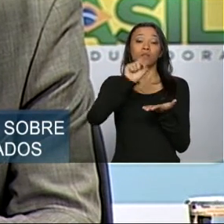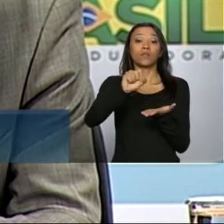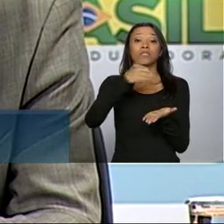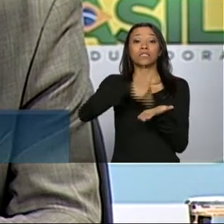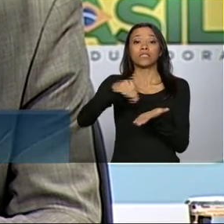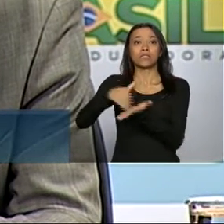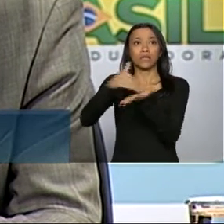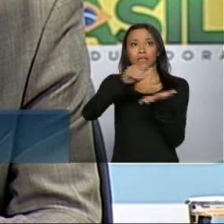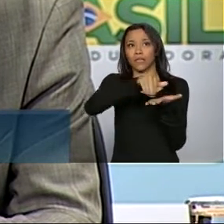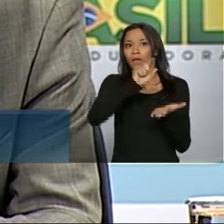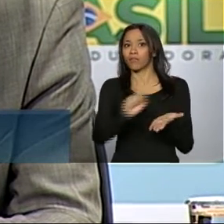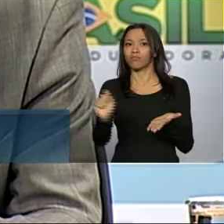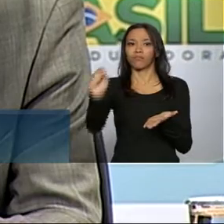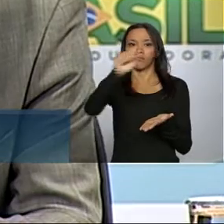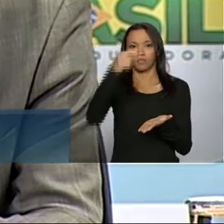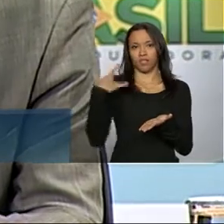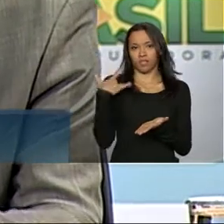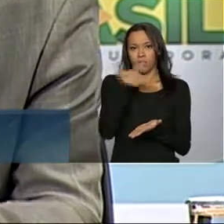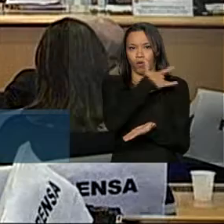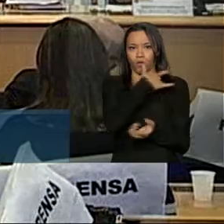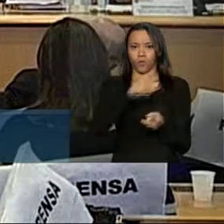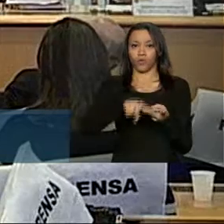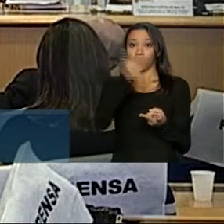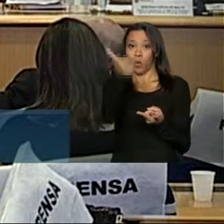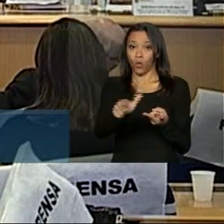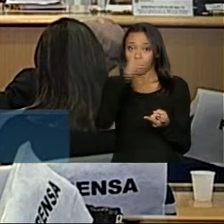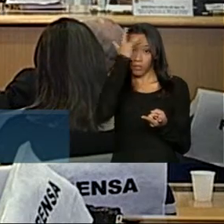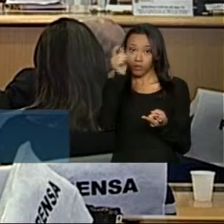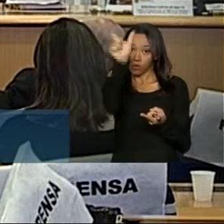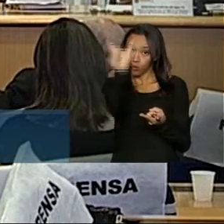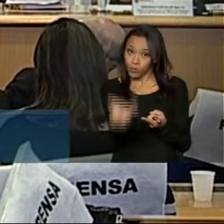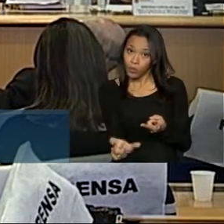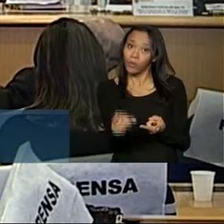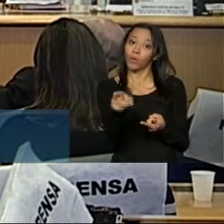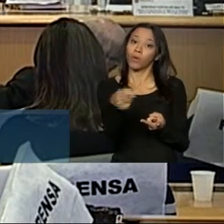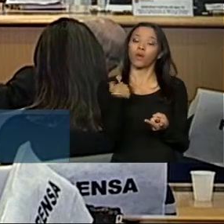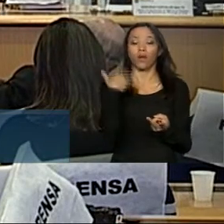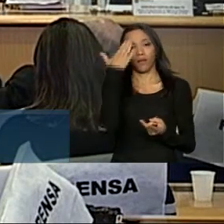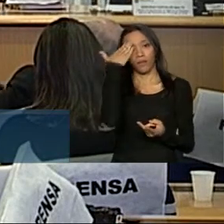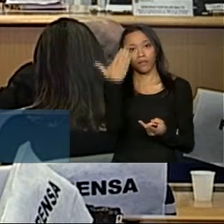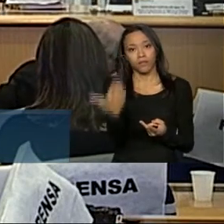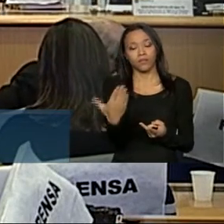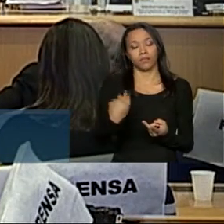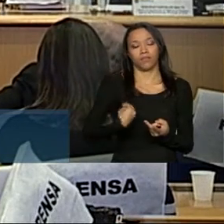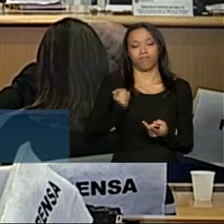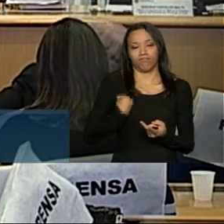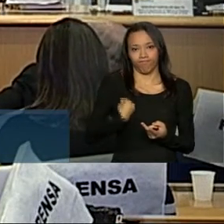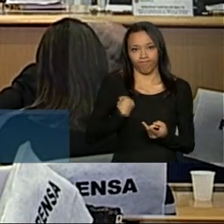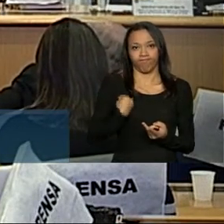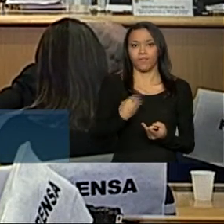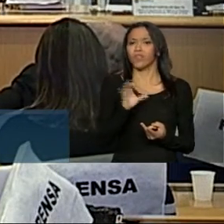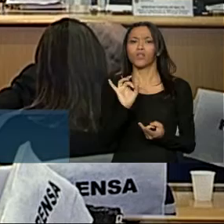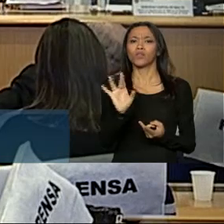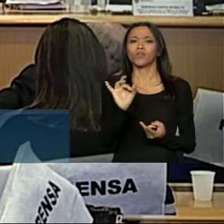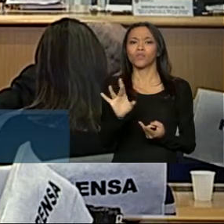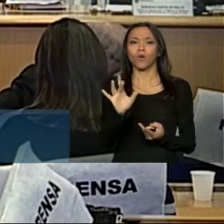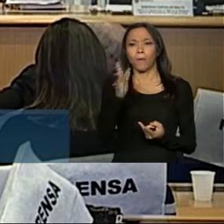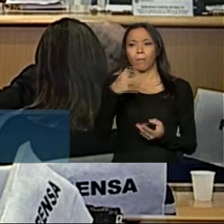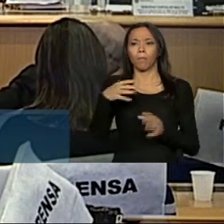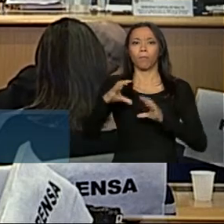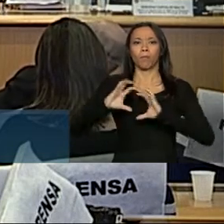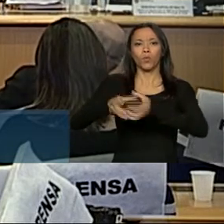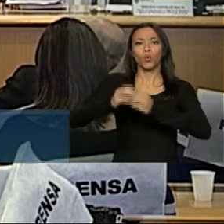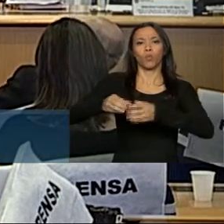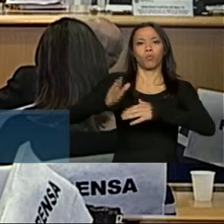Saúde, o Nelson Mozar Morro, assessor institucional da Arbitrigo, agradecer a sua presença, a presença não só dos demais